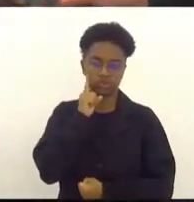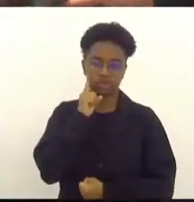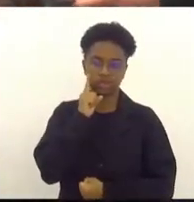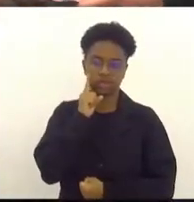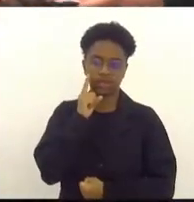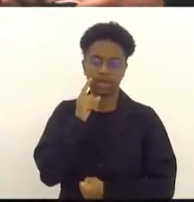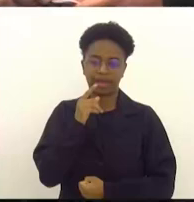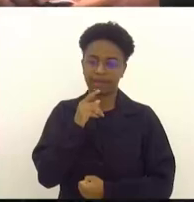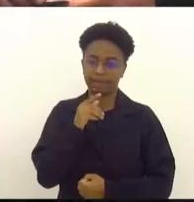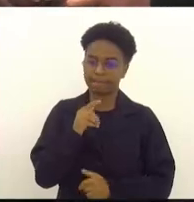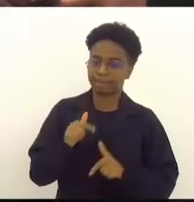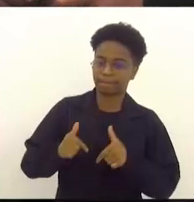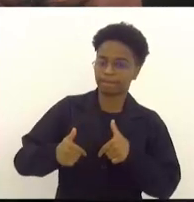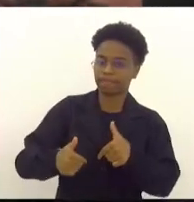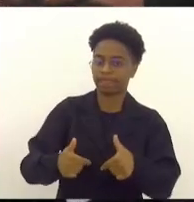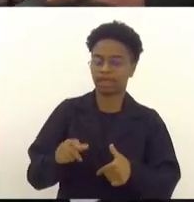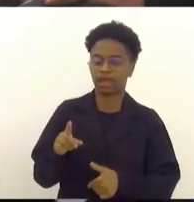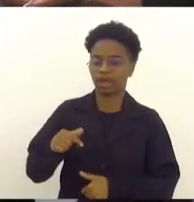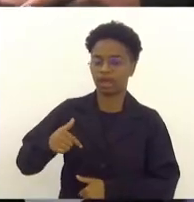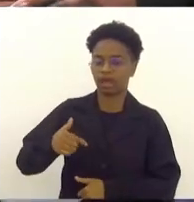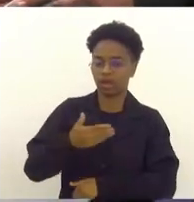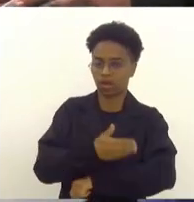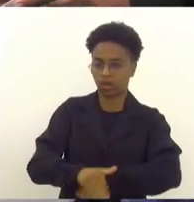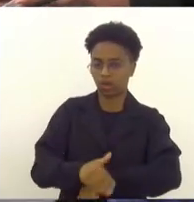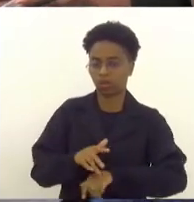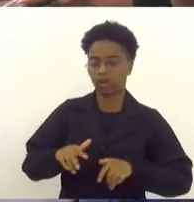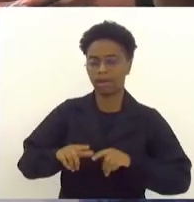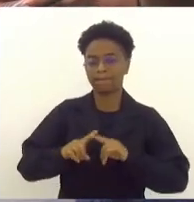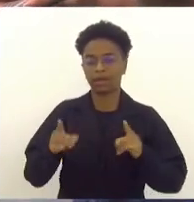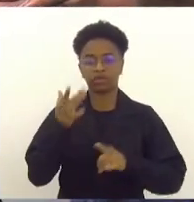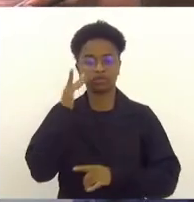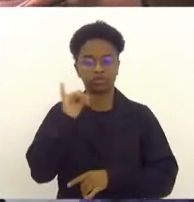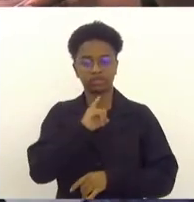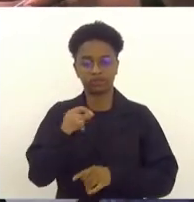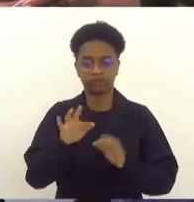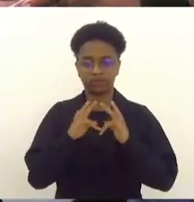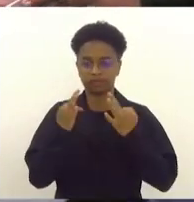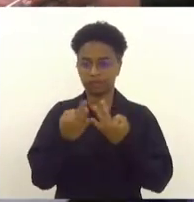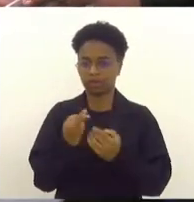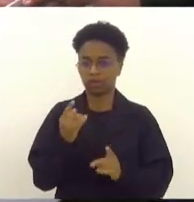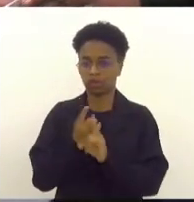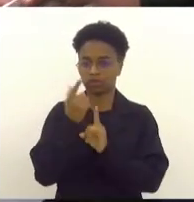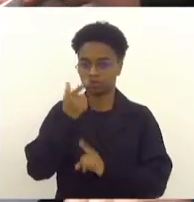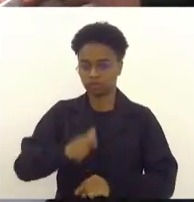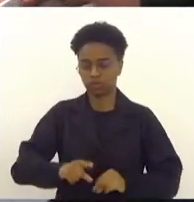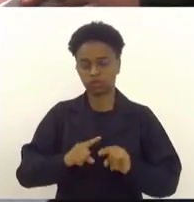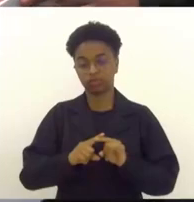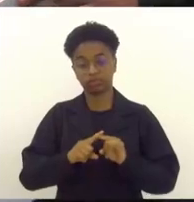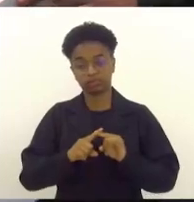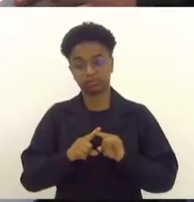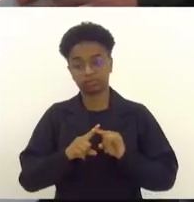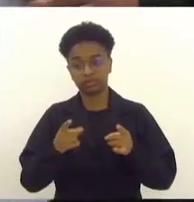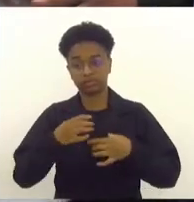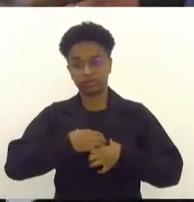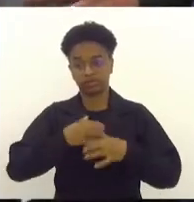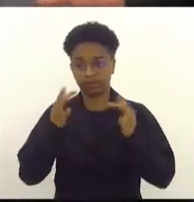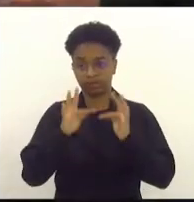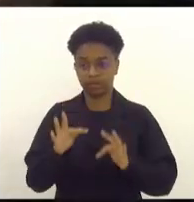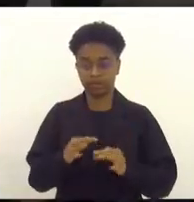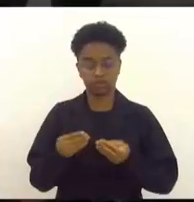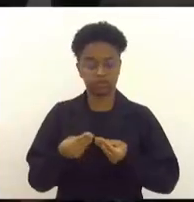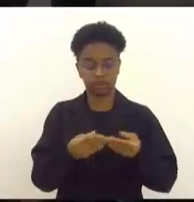sua esposa vai ver o seu filho vai vê-lo então eu fico muito feliz em ter uma Jó Sergio William recebendo essa casa uma medalha Tiradentes